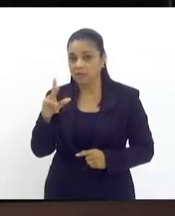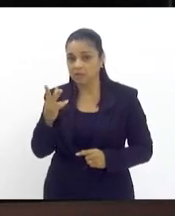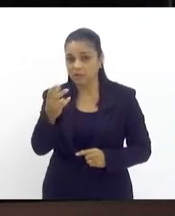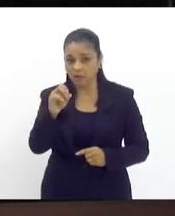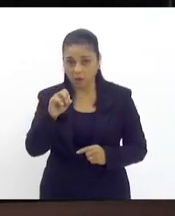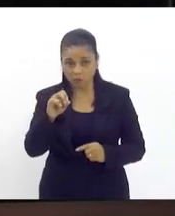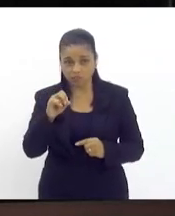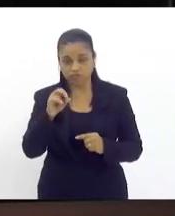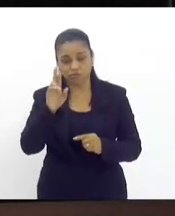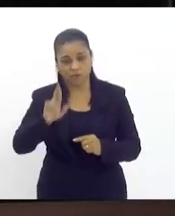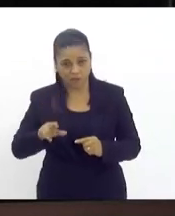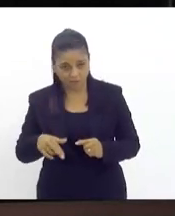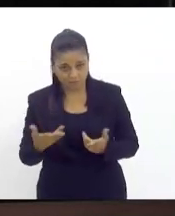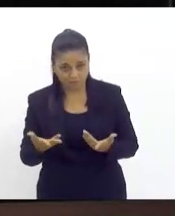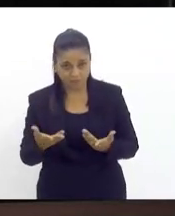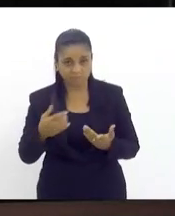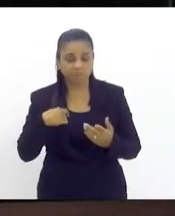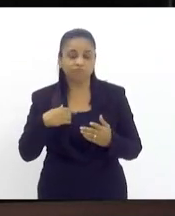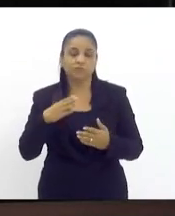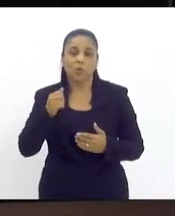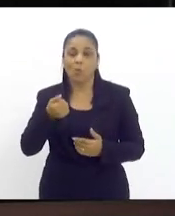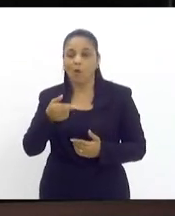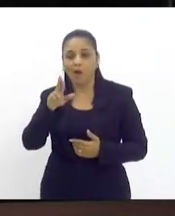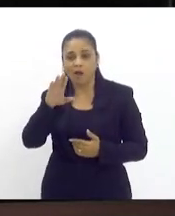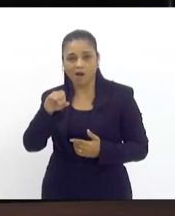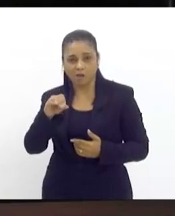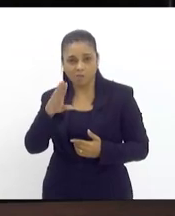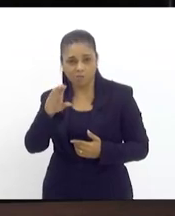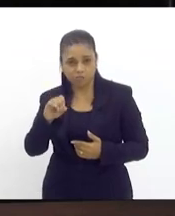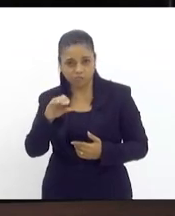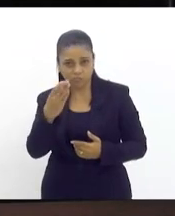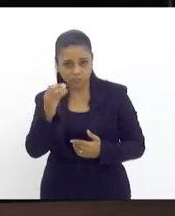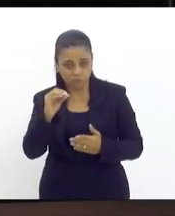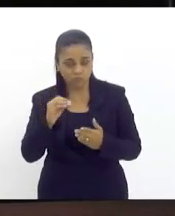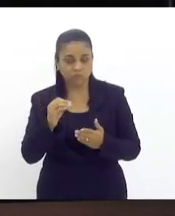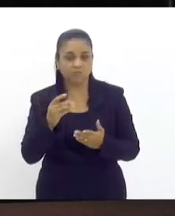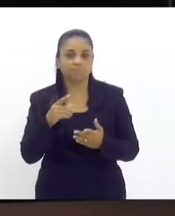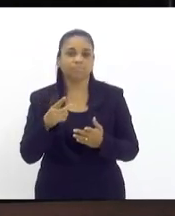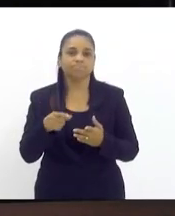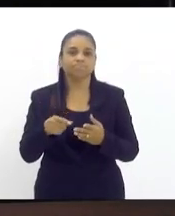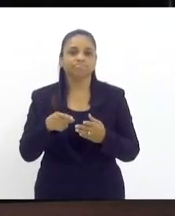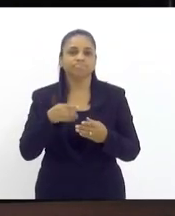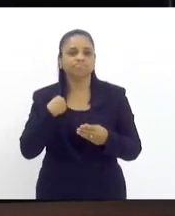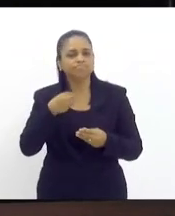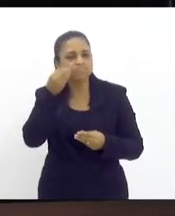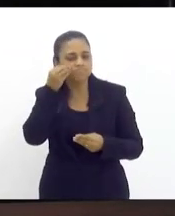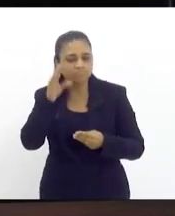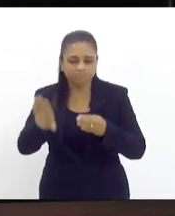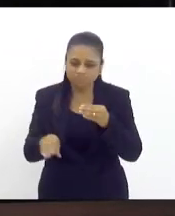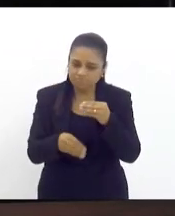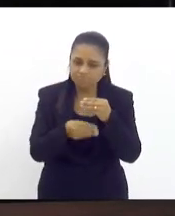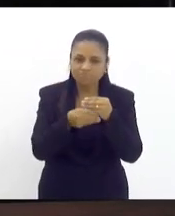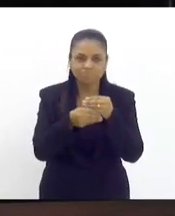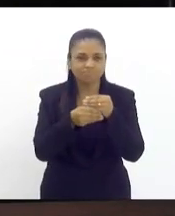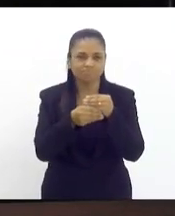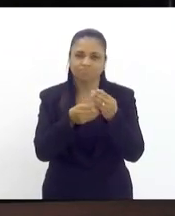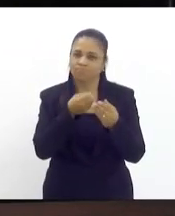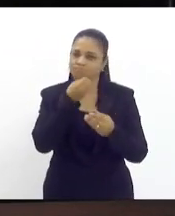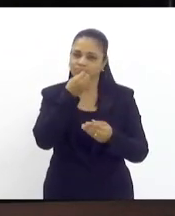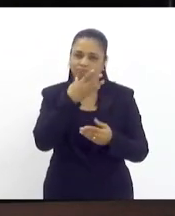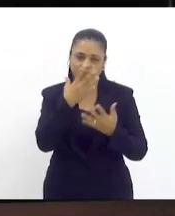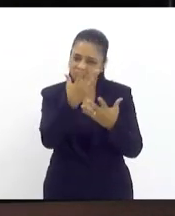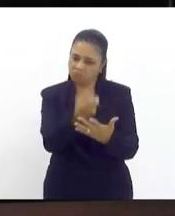no seu bojo né inclusive o pessoal tentou emendar uma Emenda que não foi